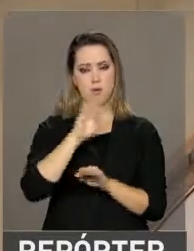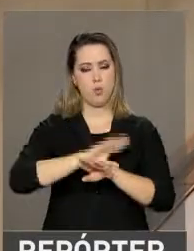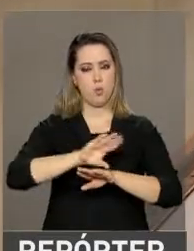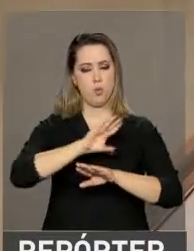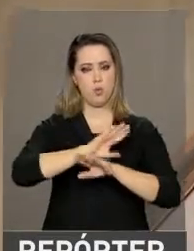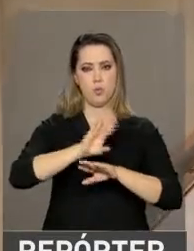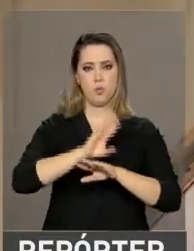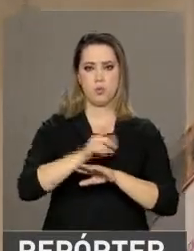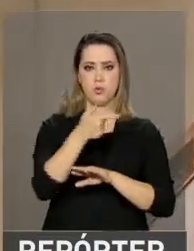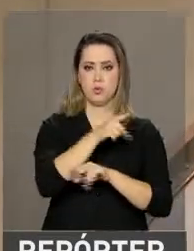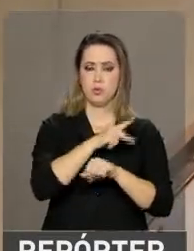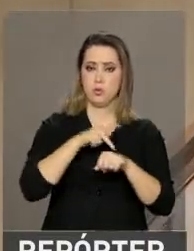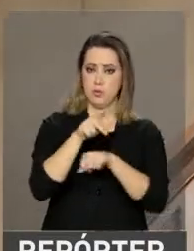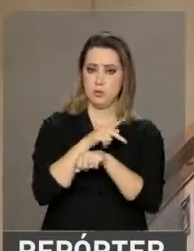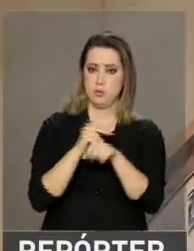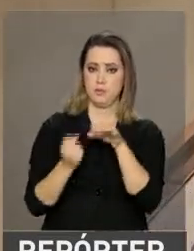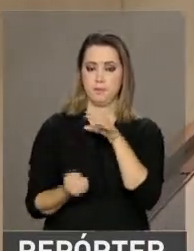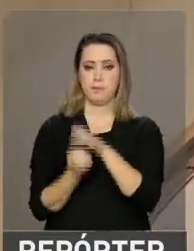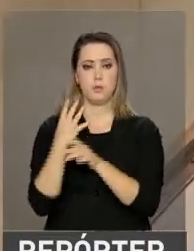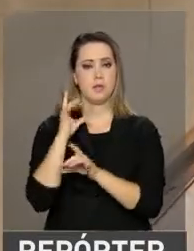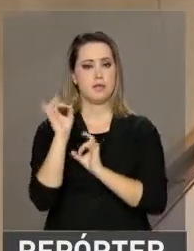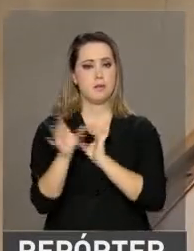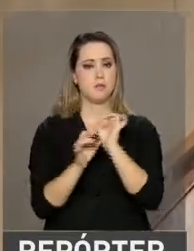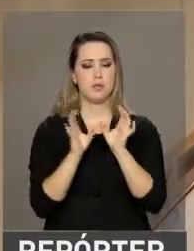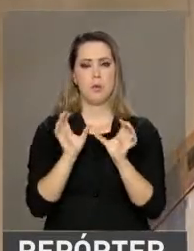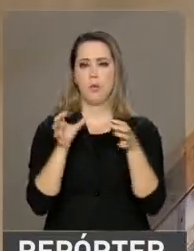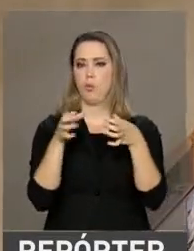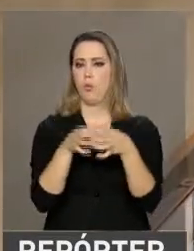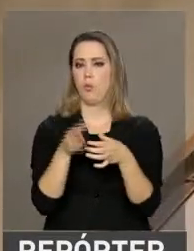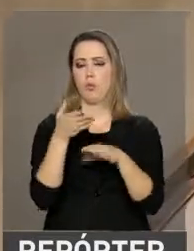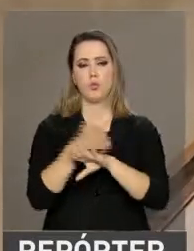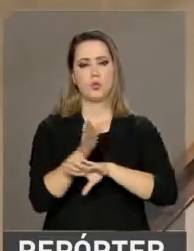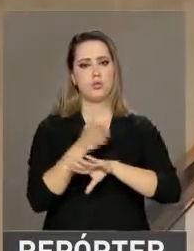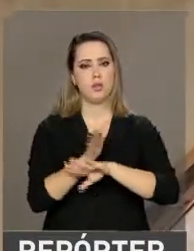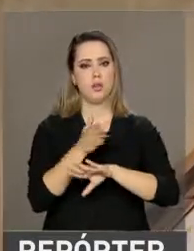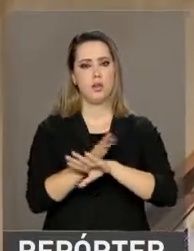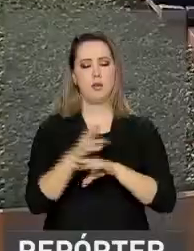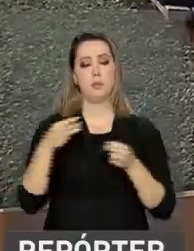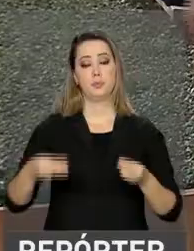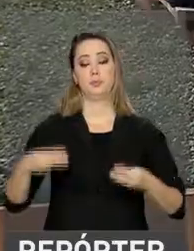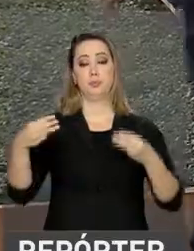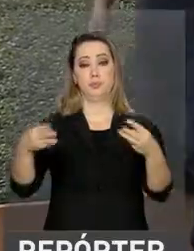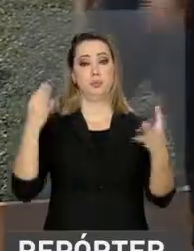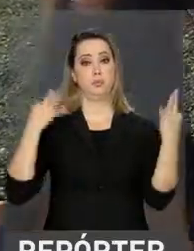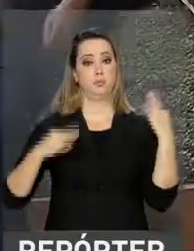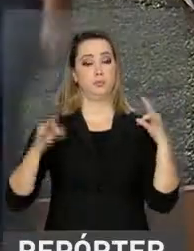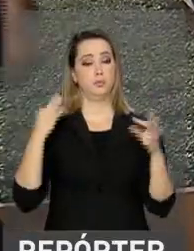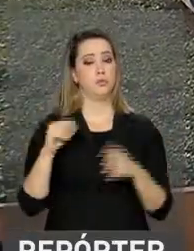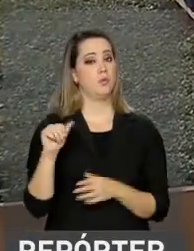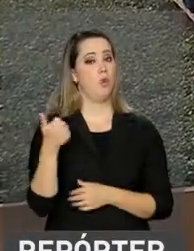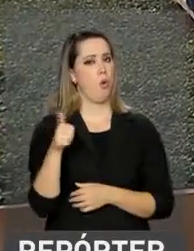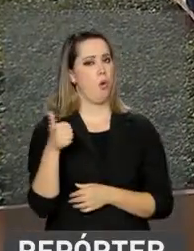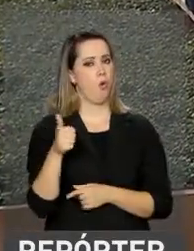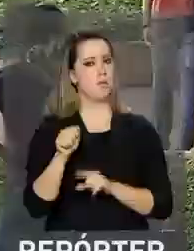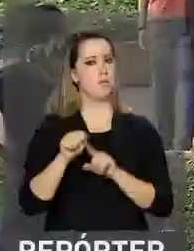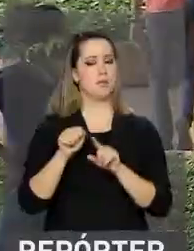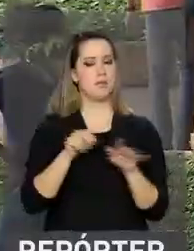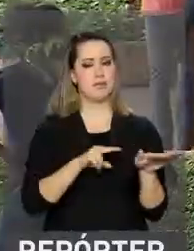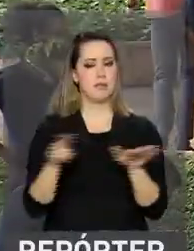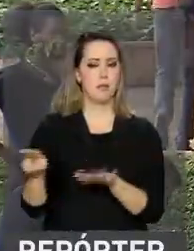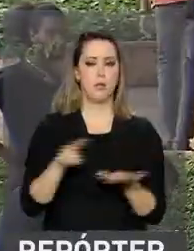instituição britânica terá formato exclusivo para o programa de qualificação do ministério do turismo com cerca de 11 semanas de duração